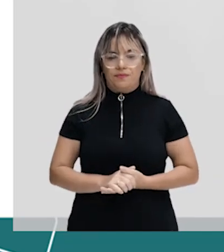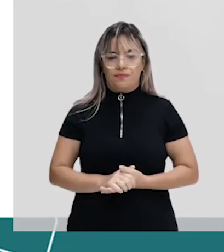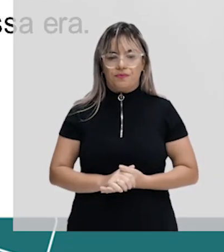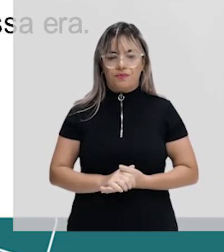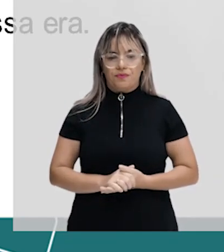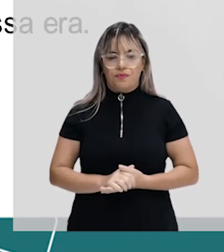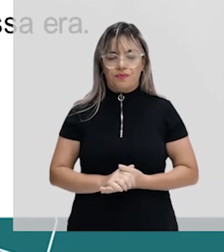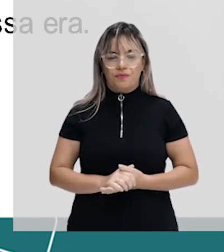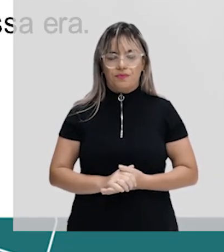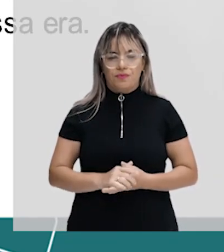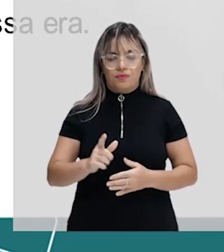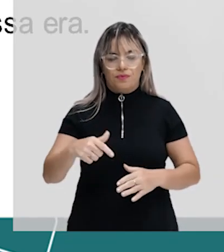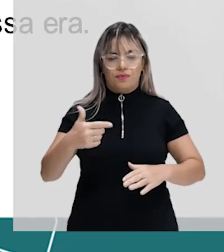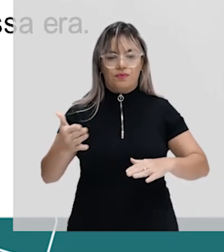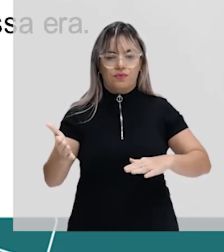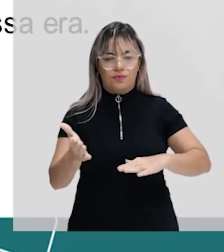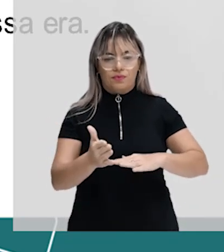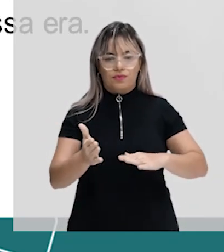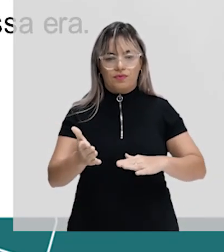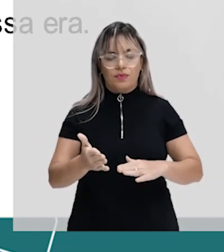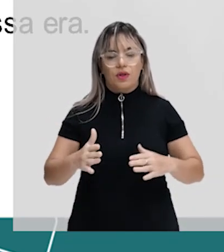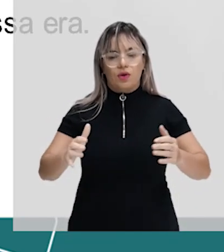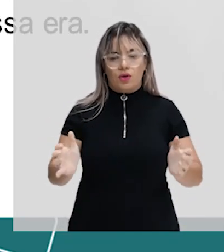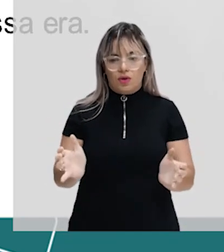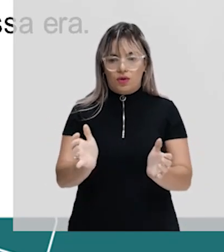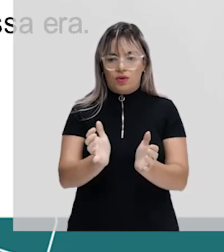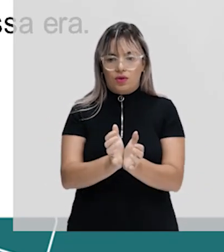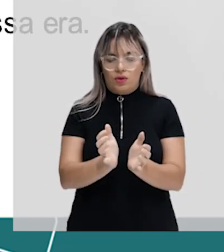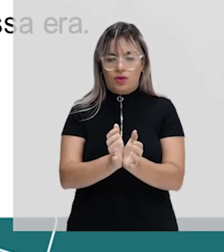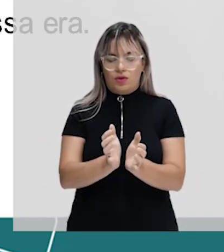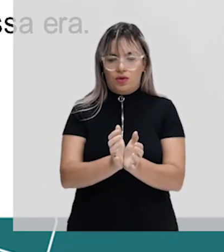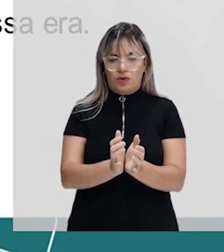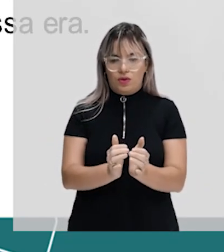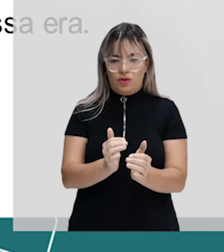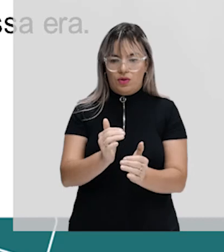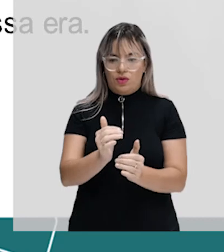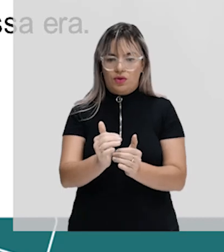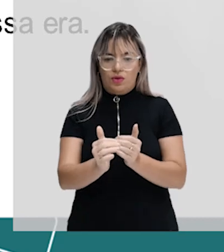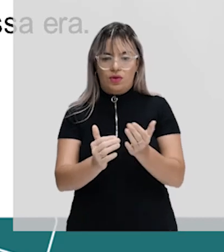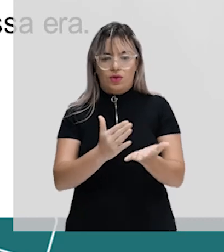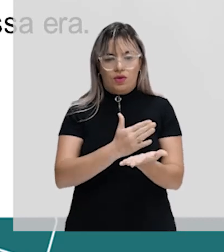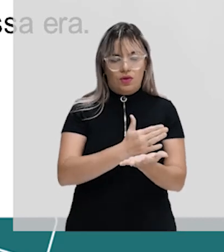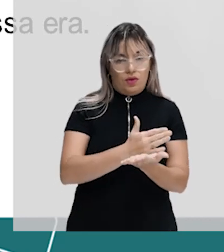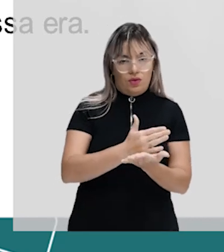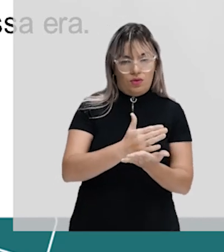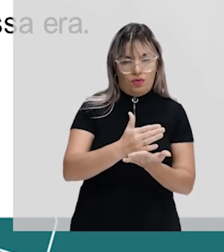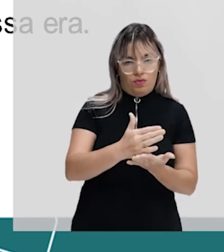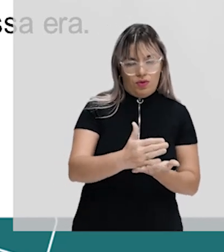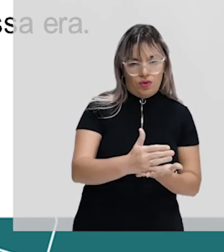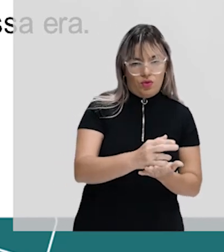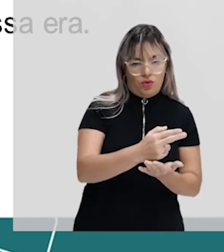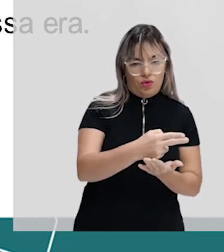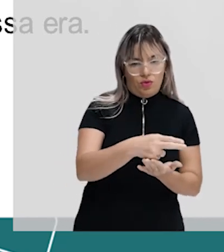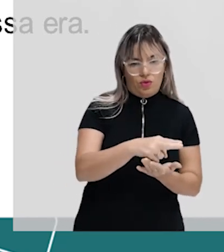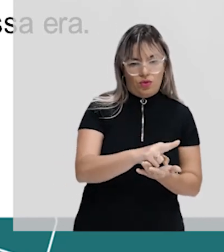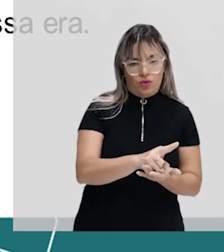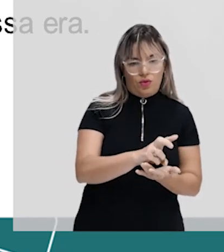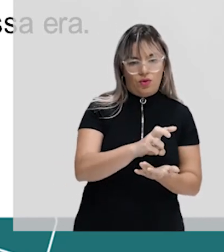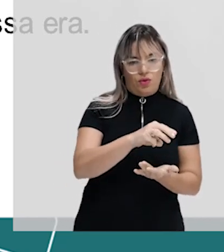amplo movimento que se desenvolveu em meados do século XX. Começou com o nome modernismo, esse